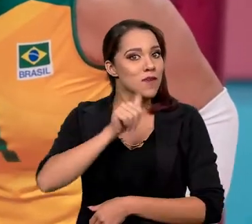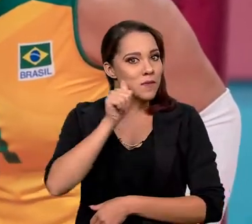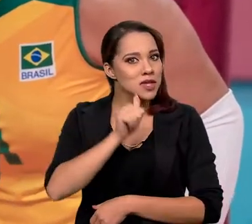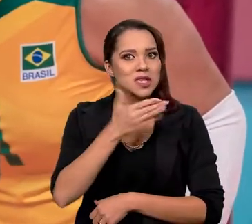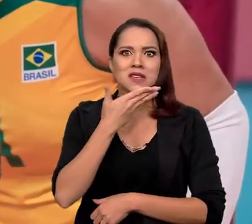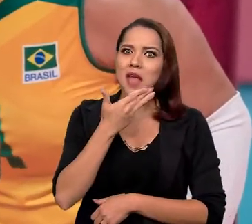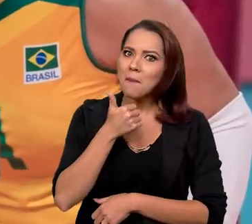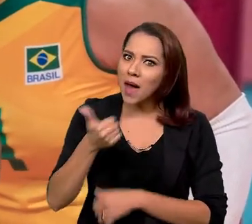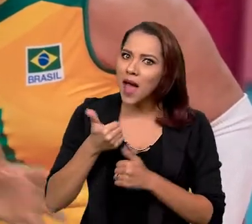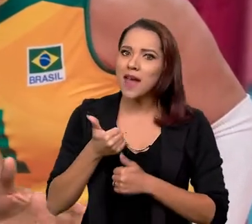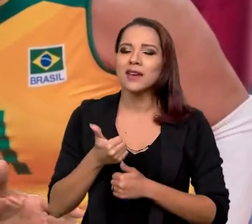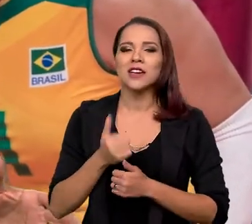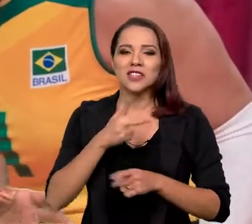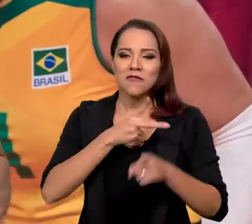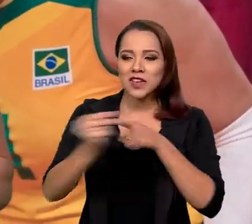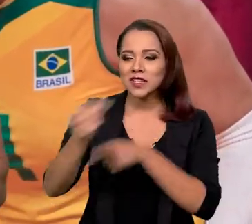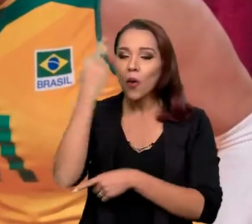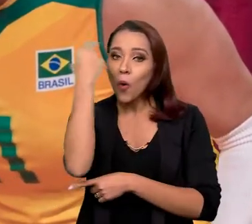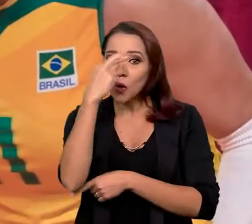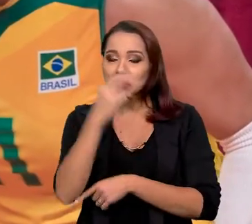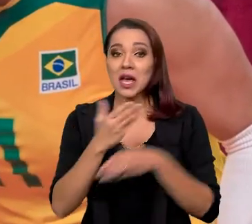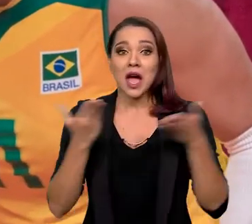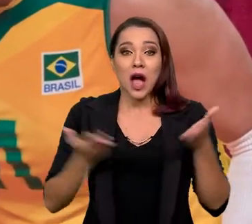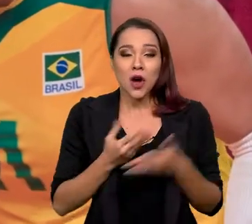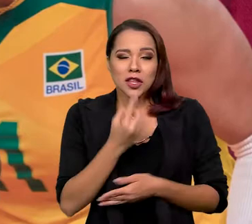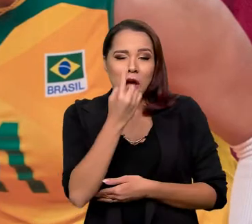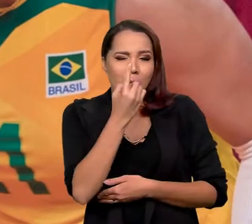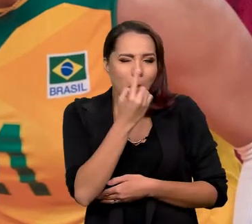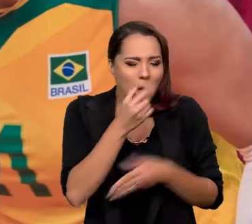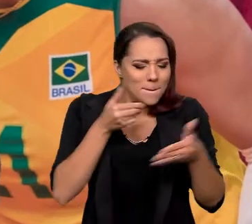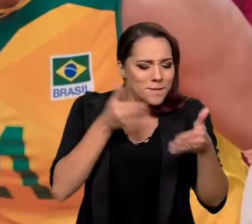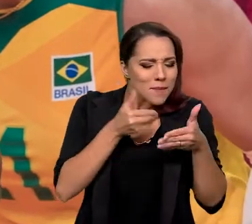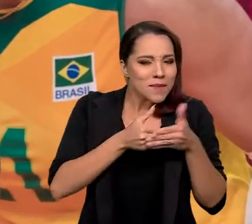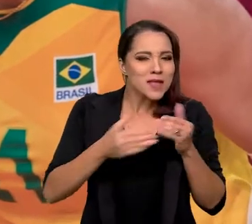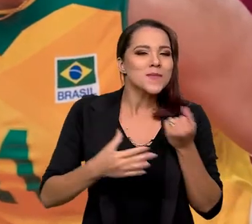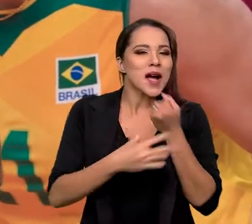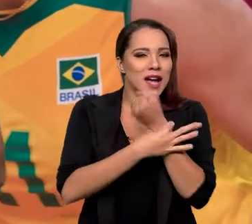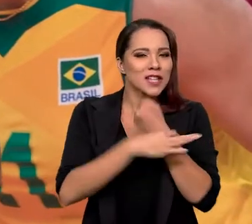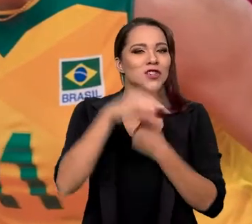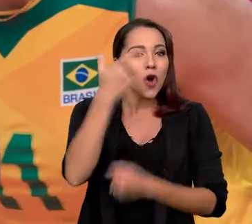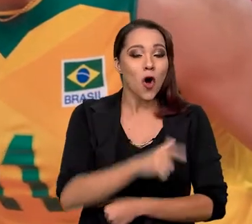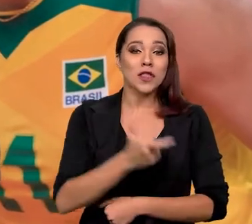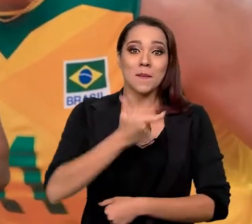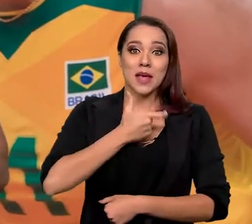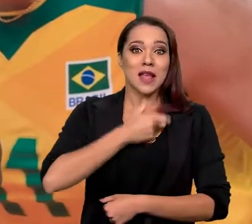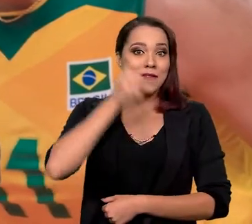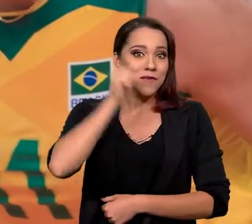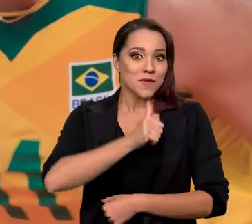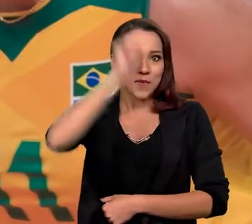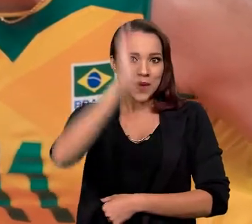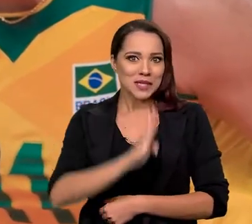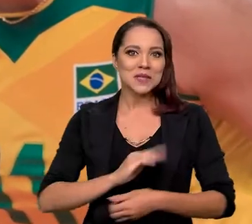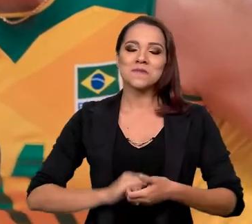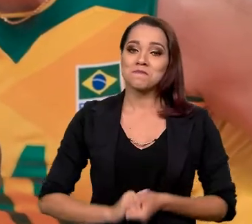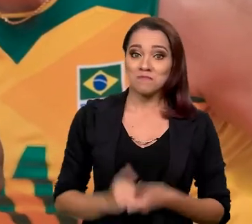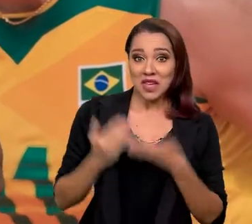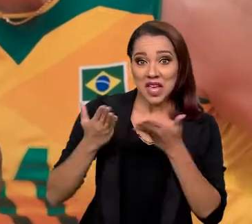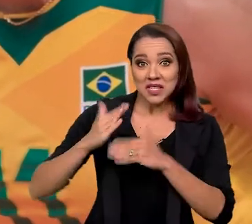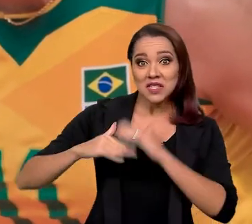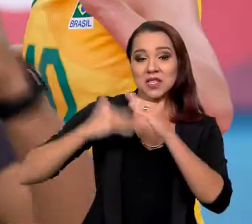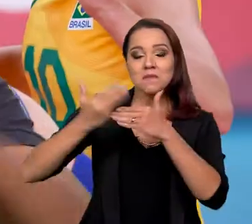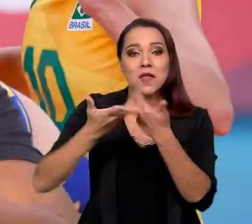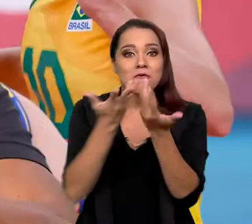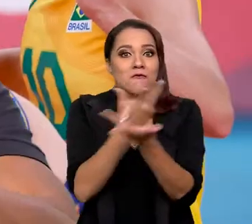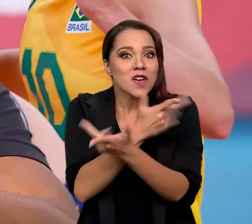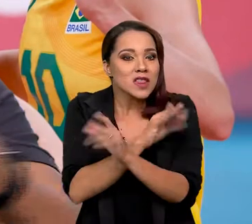o vôlei feminino, que tá bem, viu? Venceu as russas e está a uma vitória para garantir outra medalha feminina para o